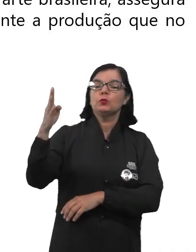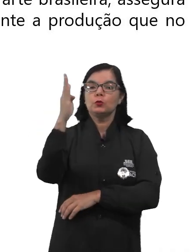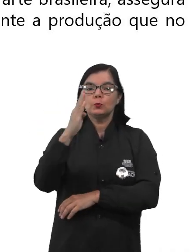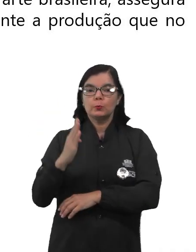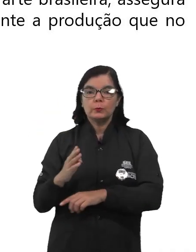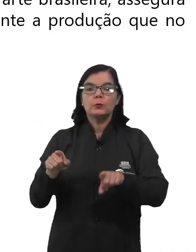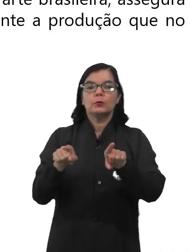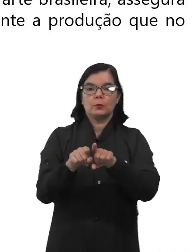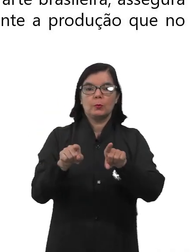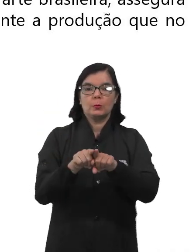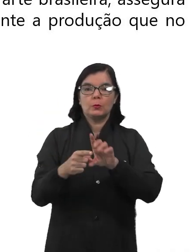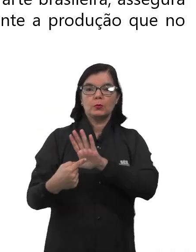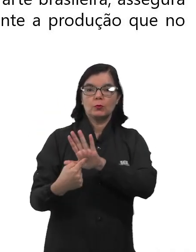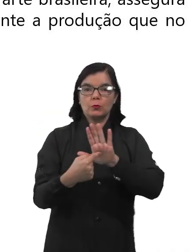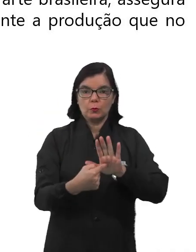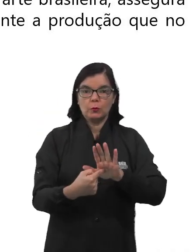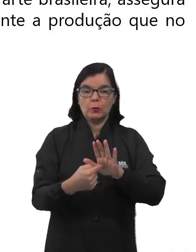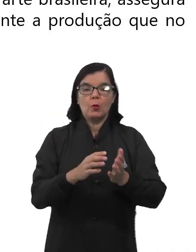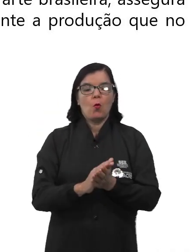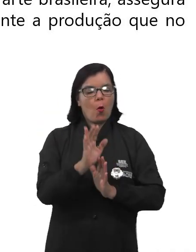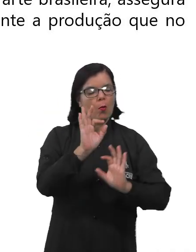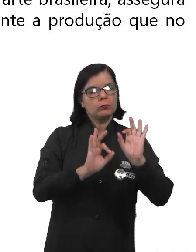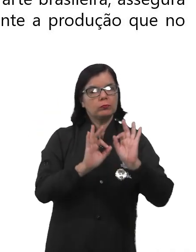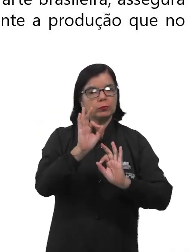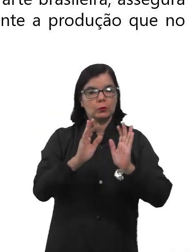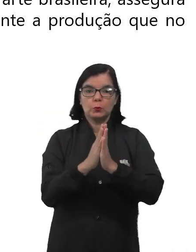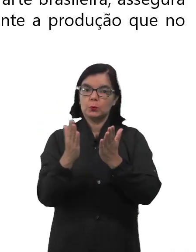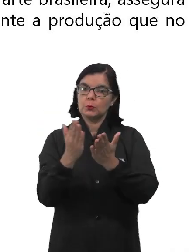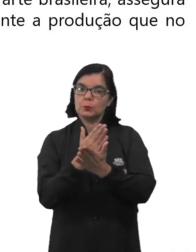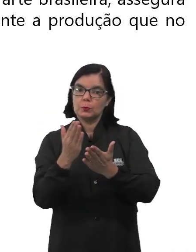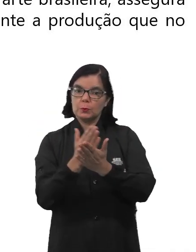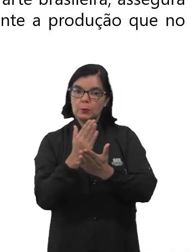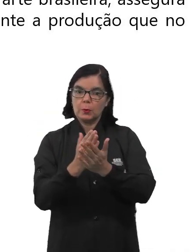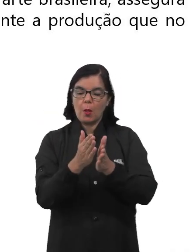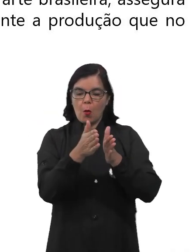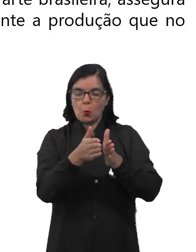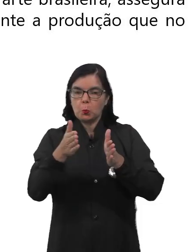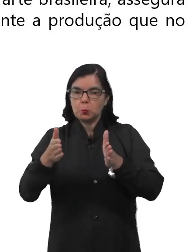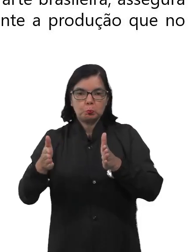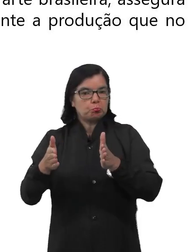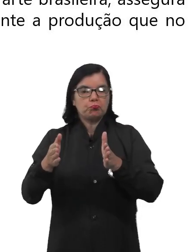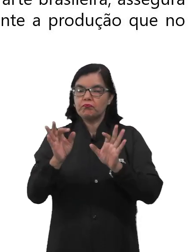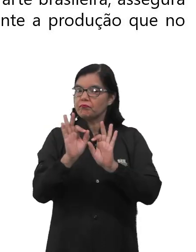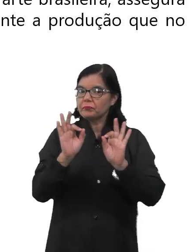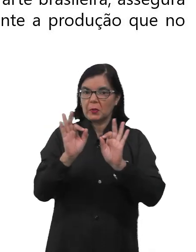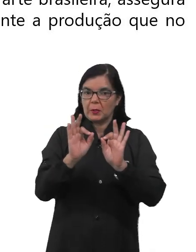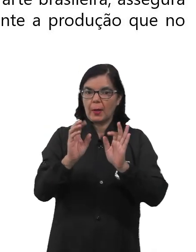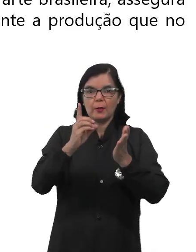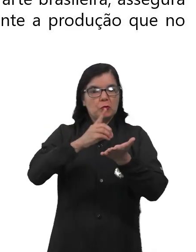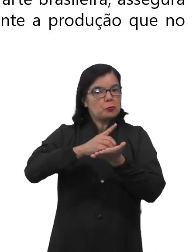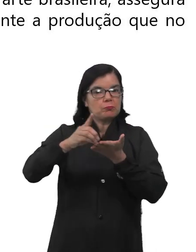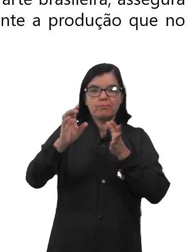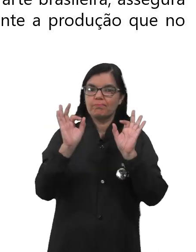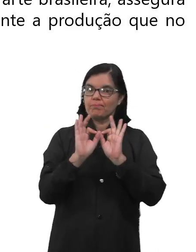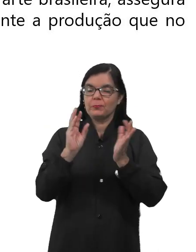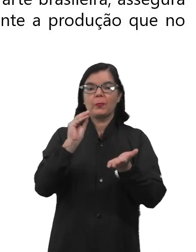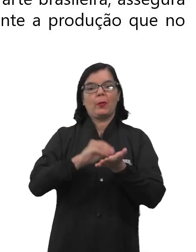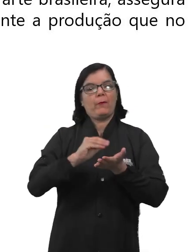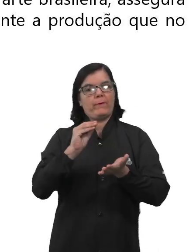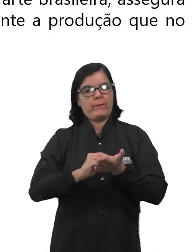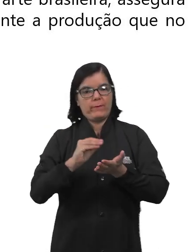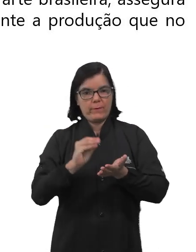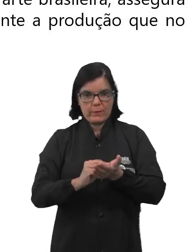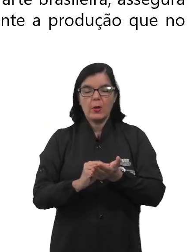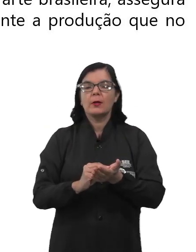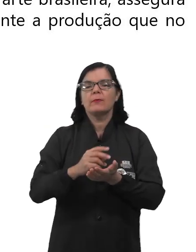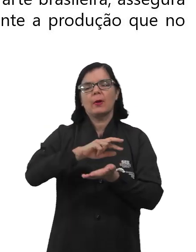primitivismo, esclarece Ardiz. O organizador do livro explica que a ordem não tem pretensão de ser um dicionário. Falta muita gente, são